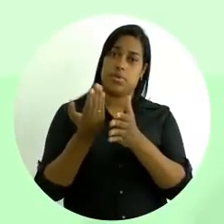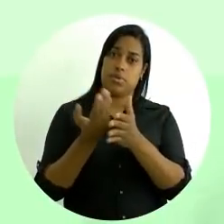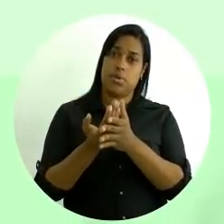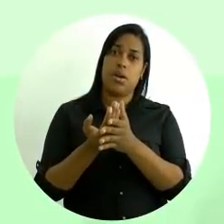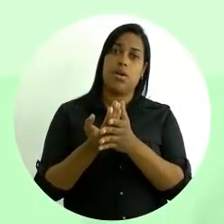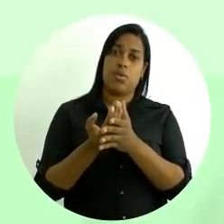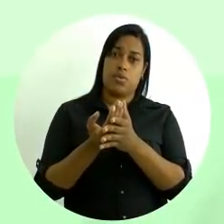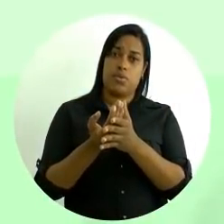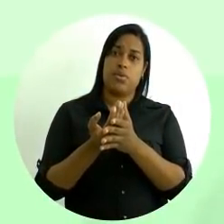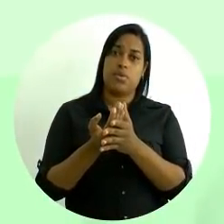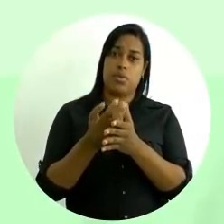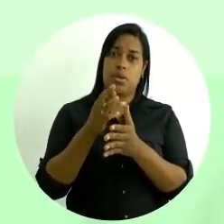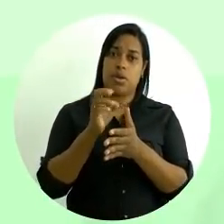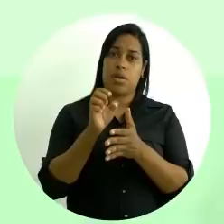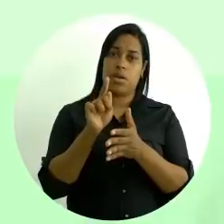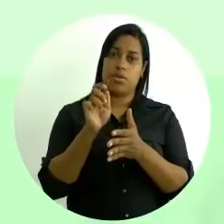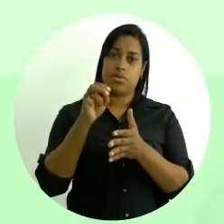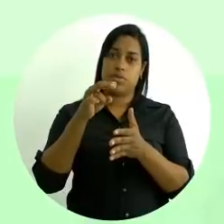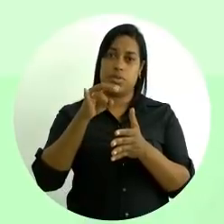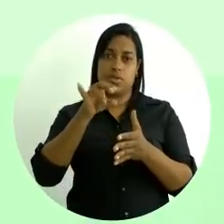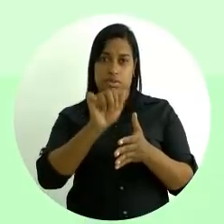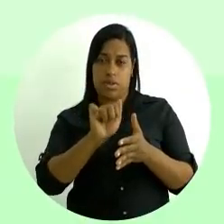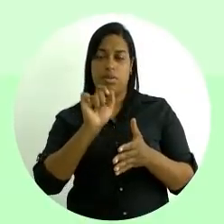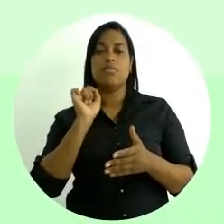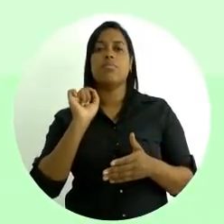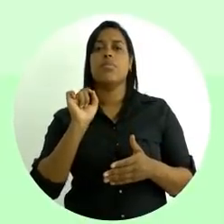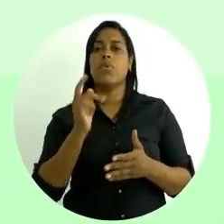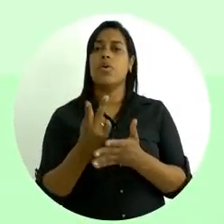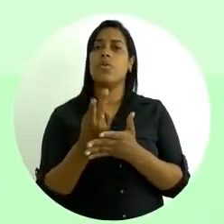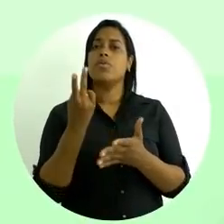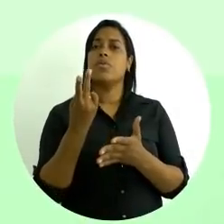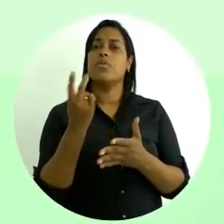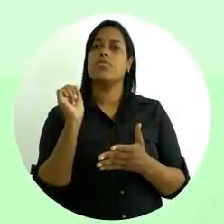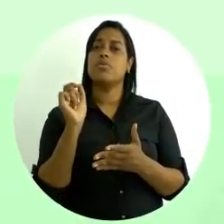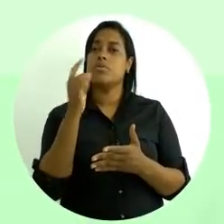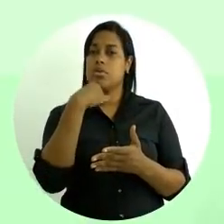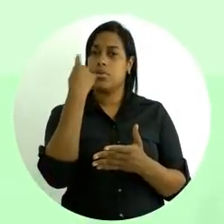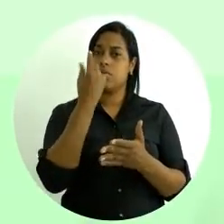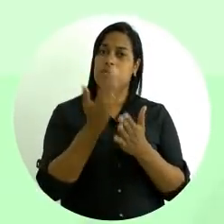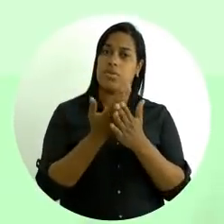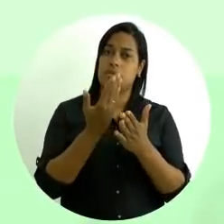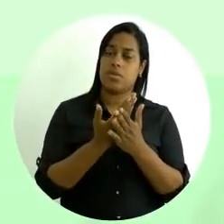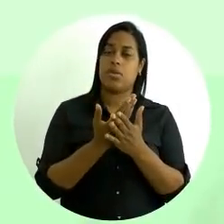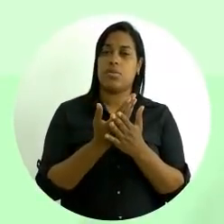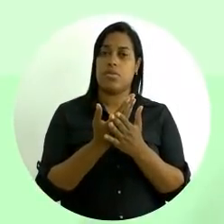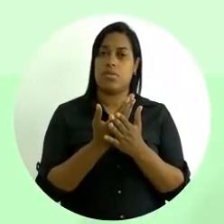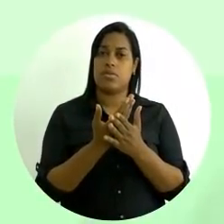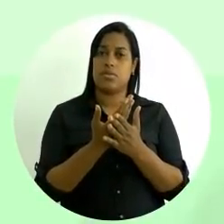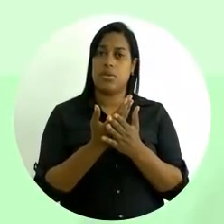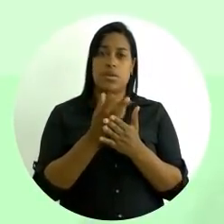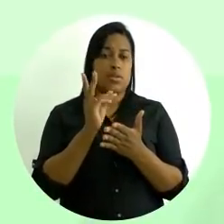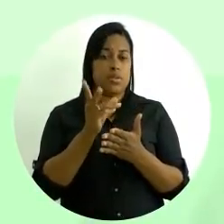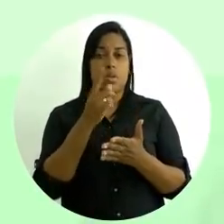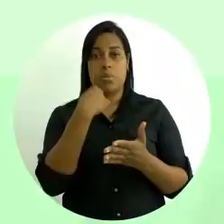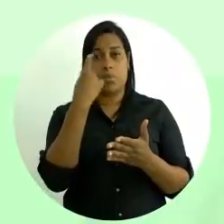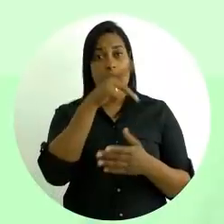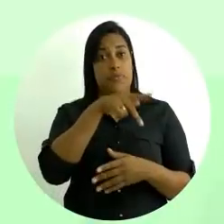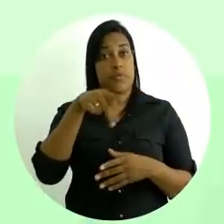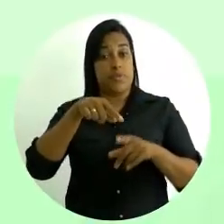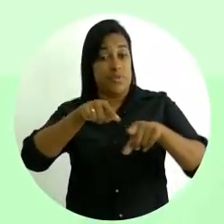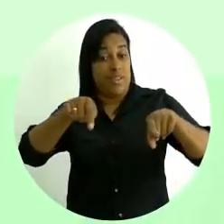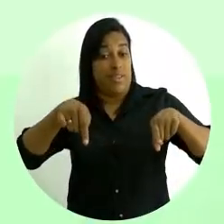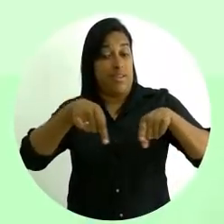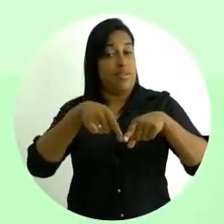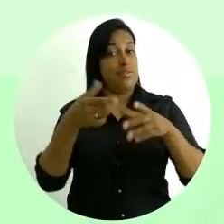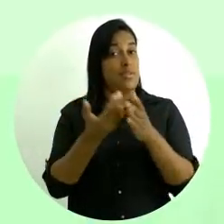aula em regência, tá bom? O que acontece? O que são as horas-aulas em regência? Aquela hora-aula que o professor